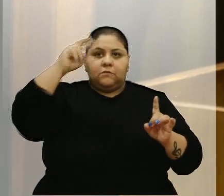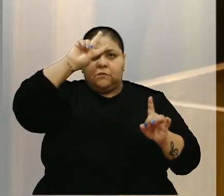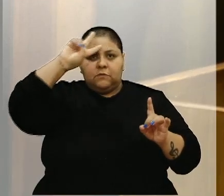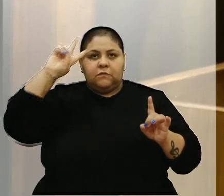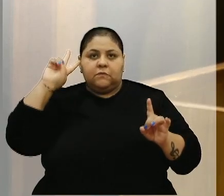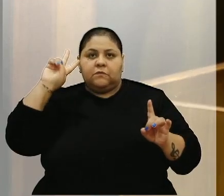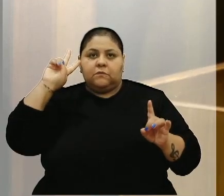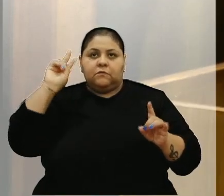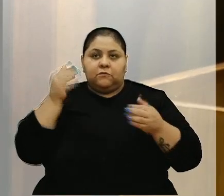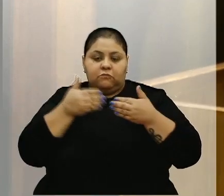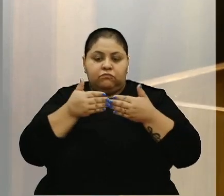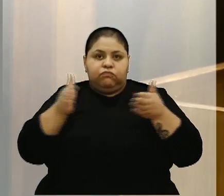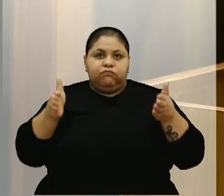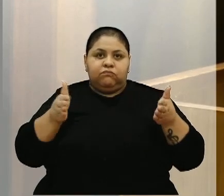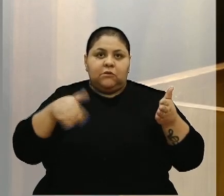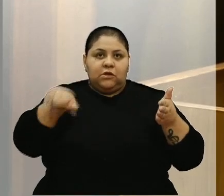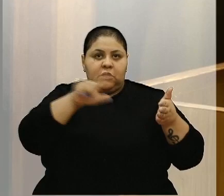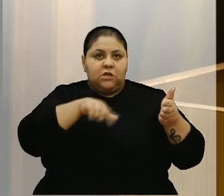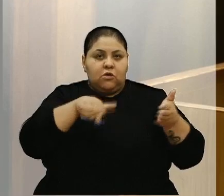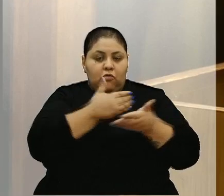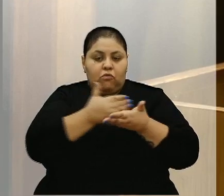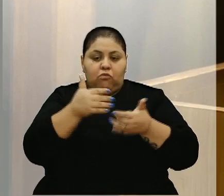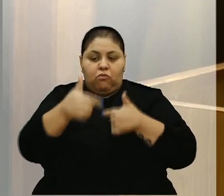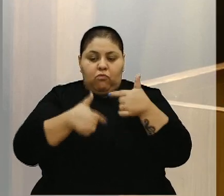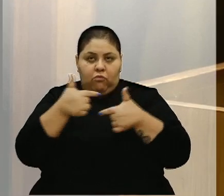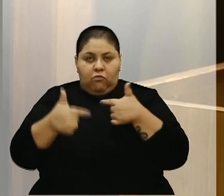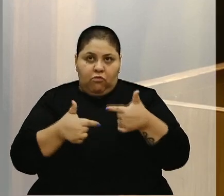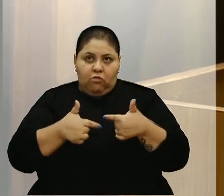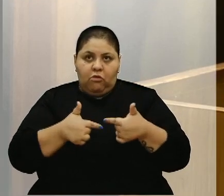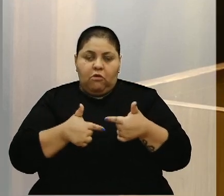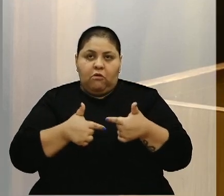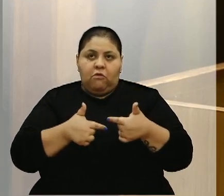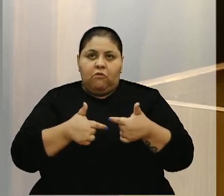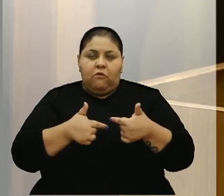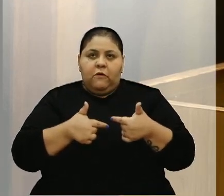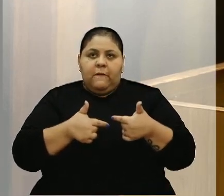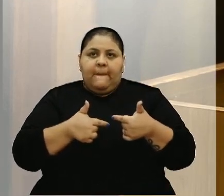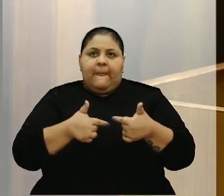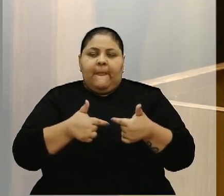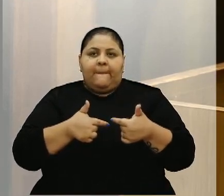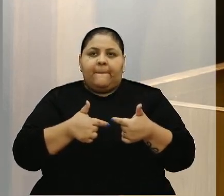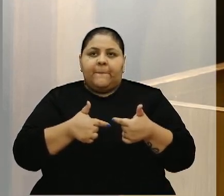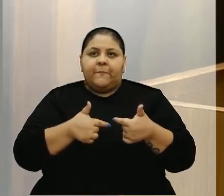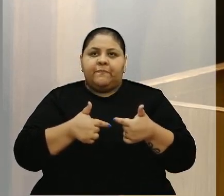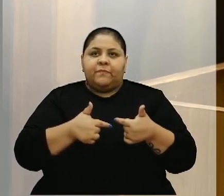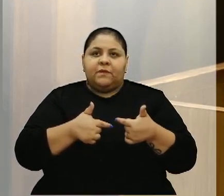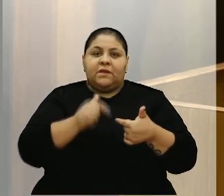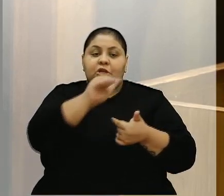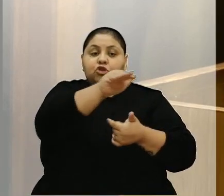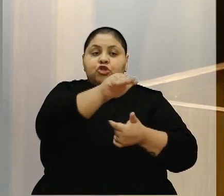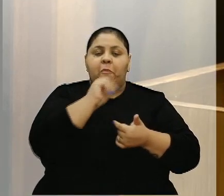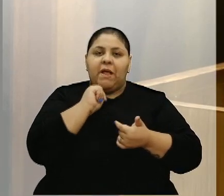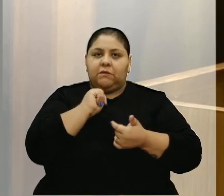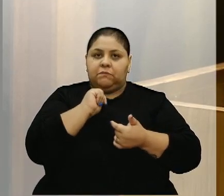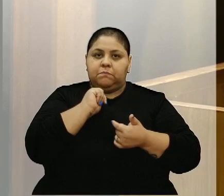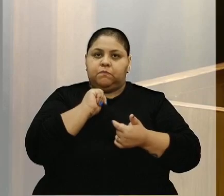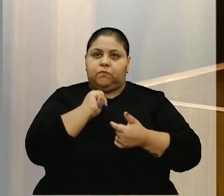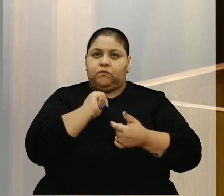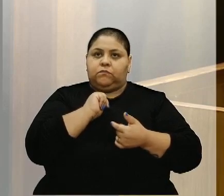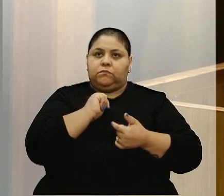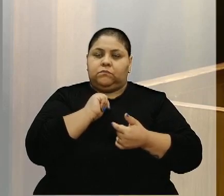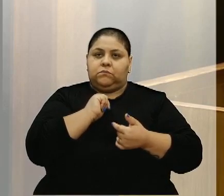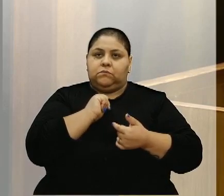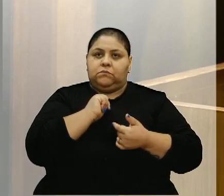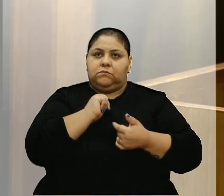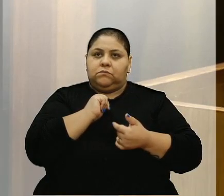o espaço para que eu assumisse nessa casa e ele foi chamado para